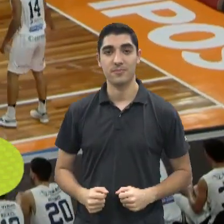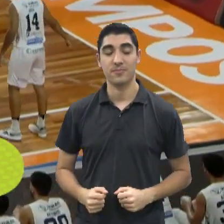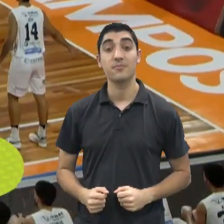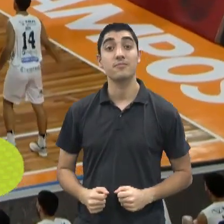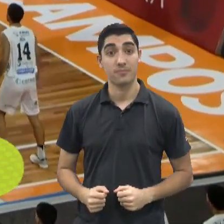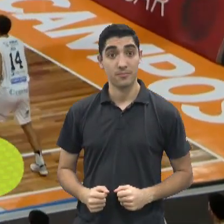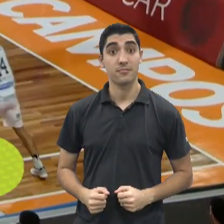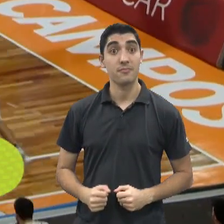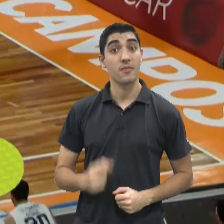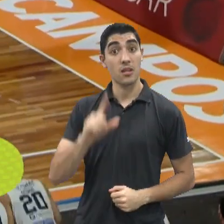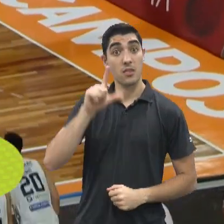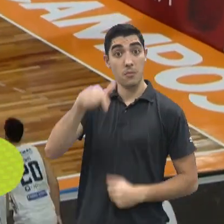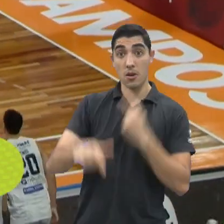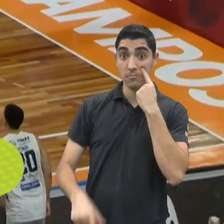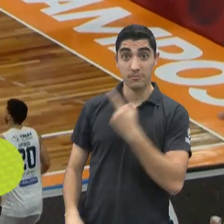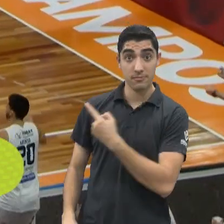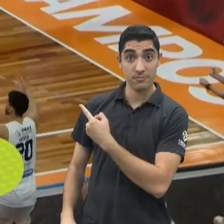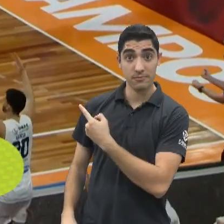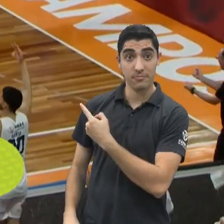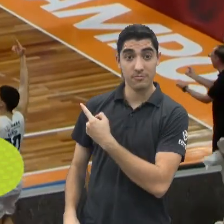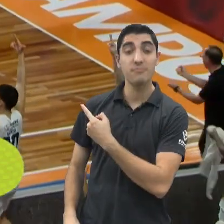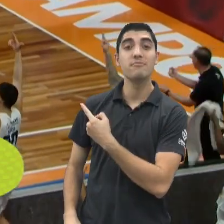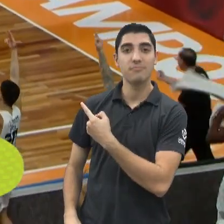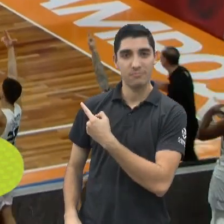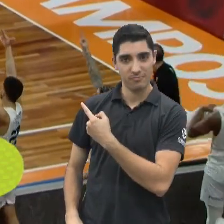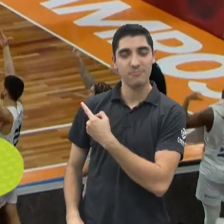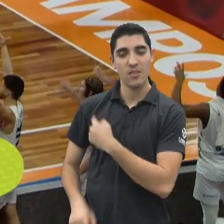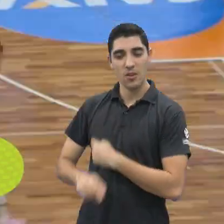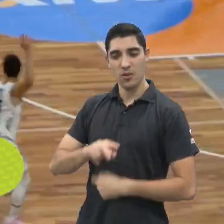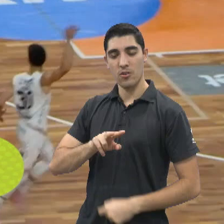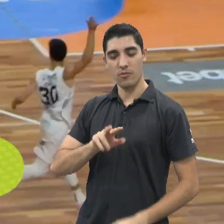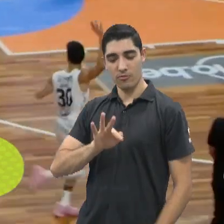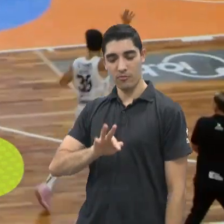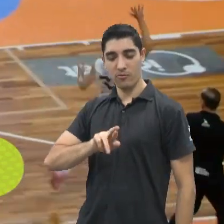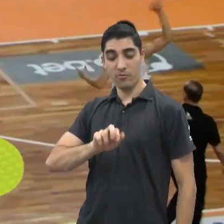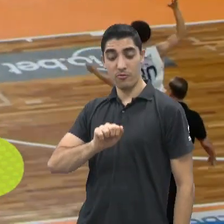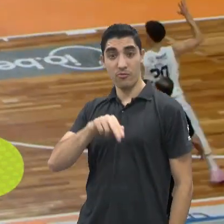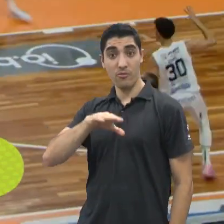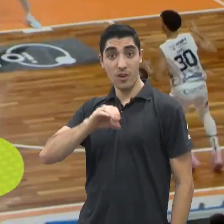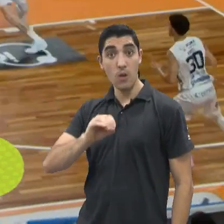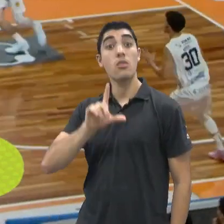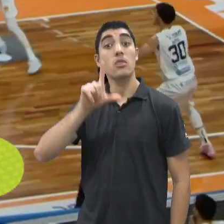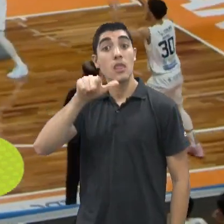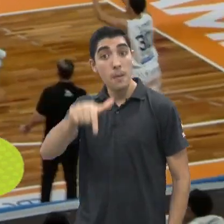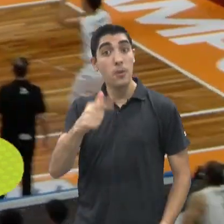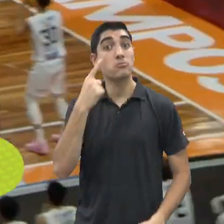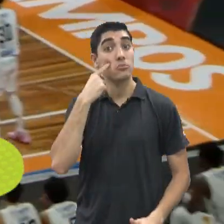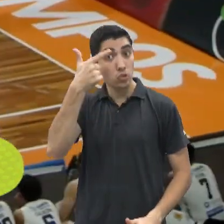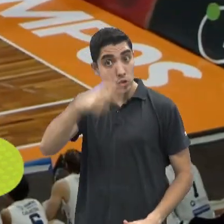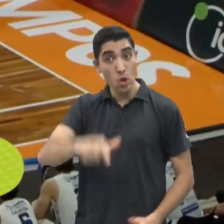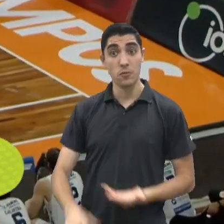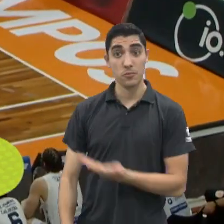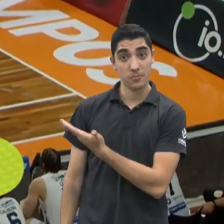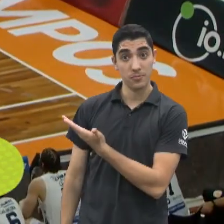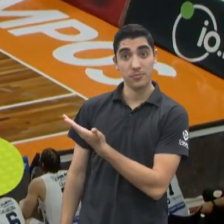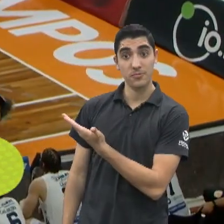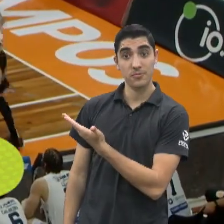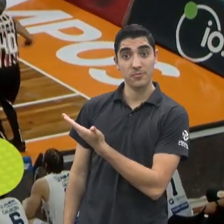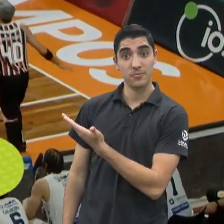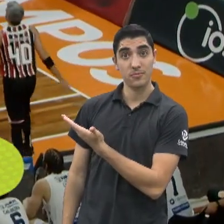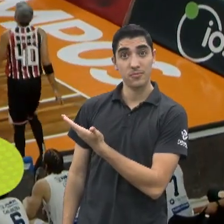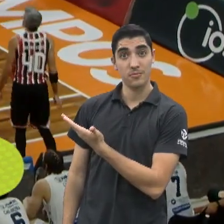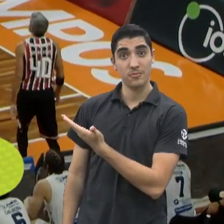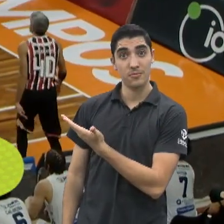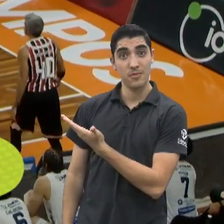Vieta aparecer. Pouco antes da ida para o intervalo, Adiel e Vieta fecharam a conta do segundo